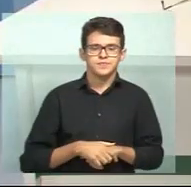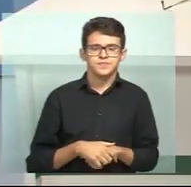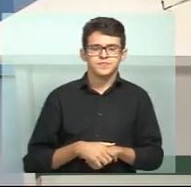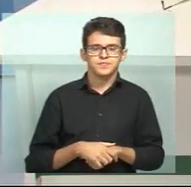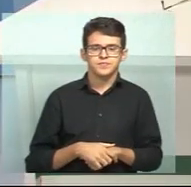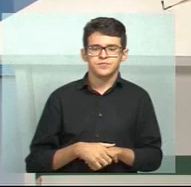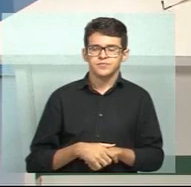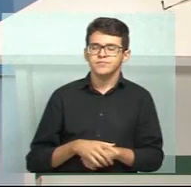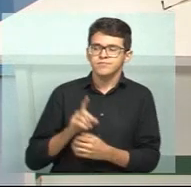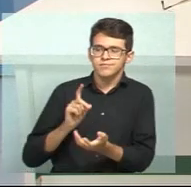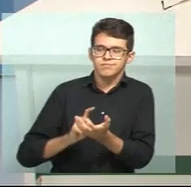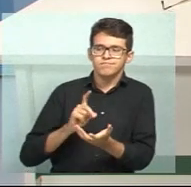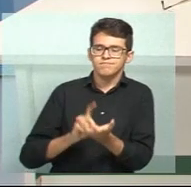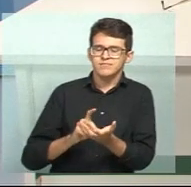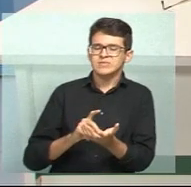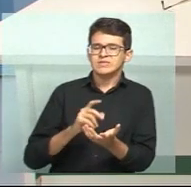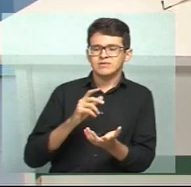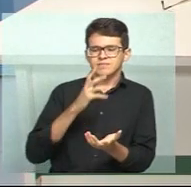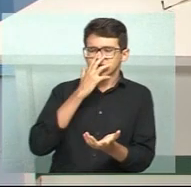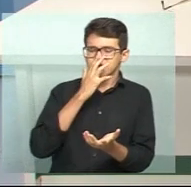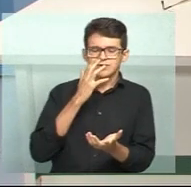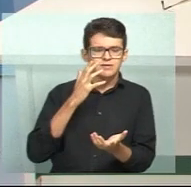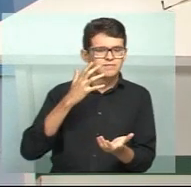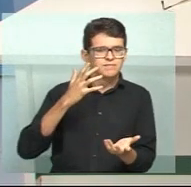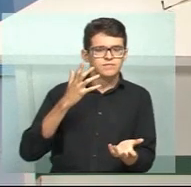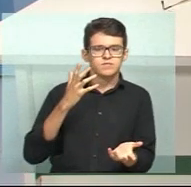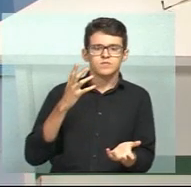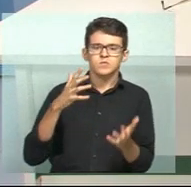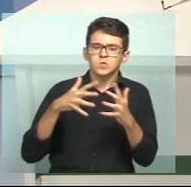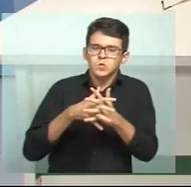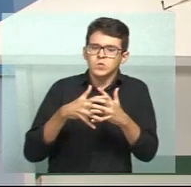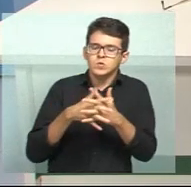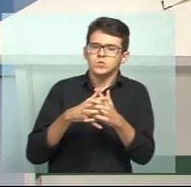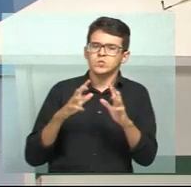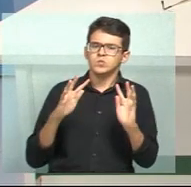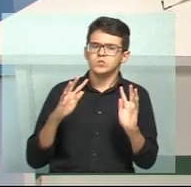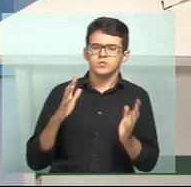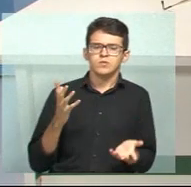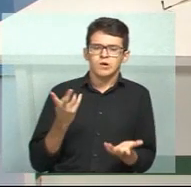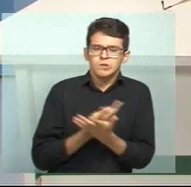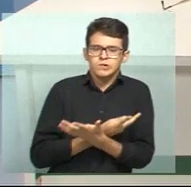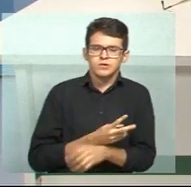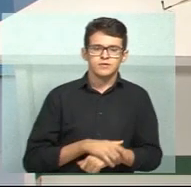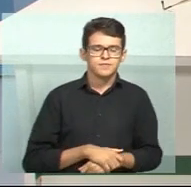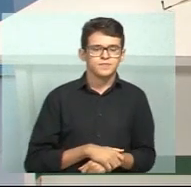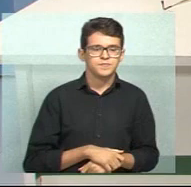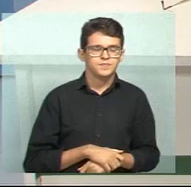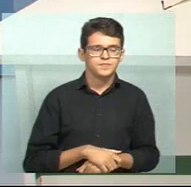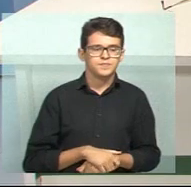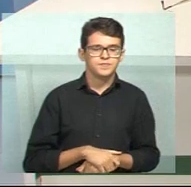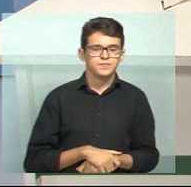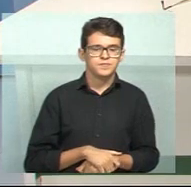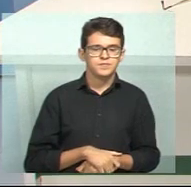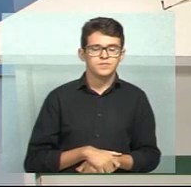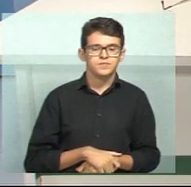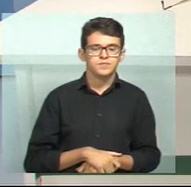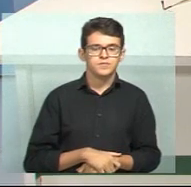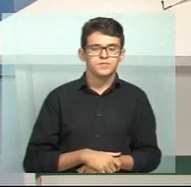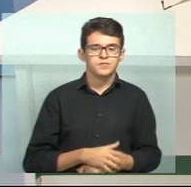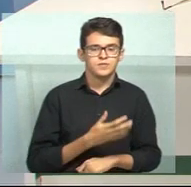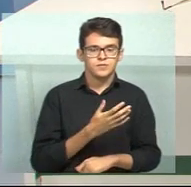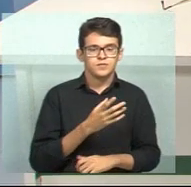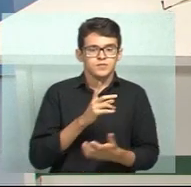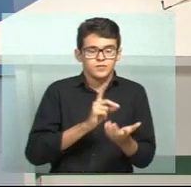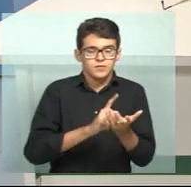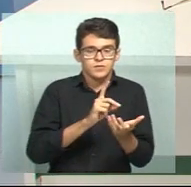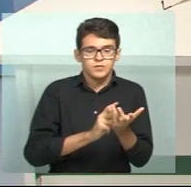louco, está tudo muito obscuro. Ele já estava tentando criar uma frente contra o Lava Jato, né? Era, e não deu certo. Até o que ele conversou vazou